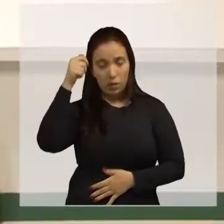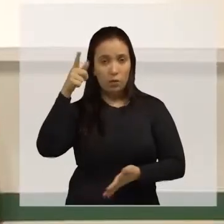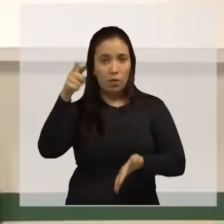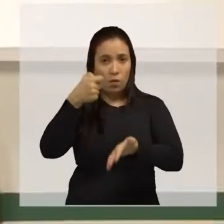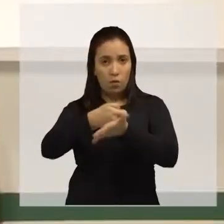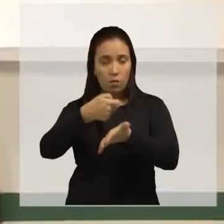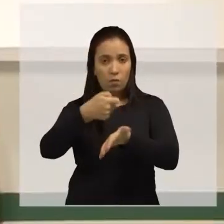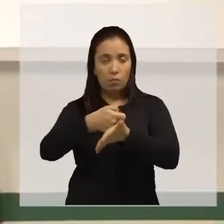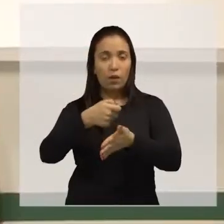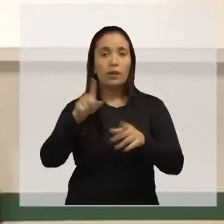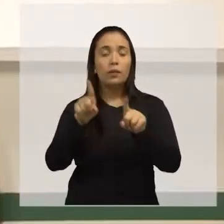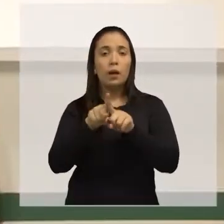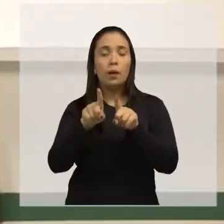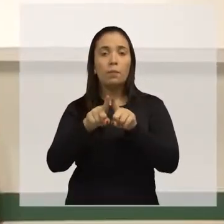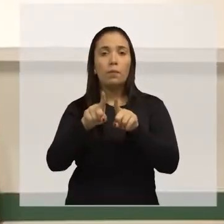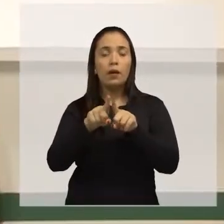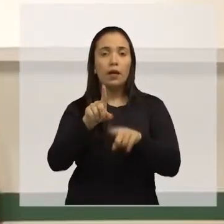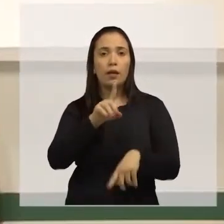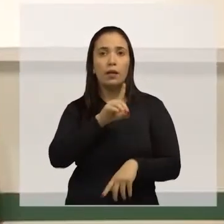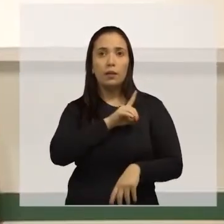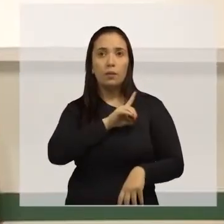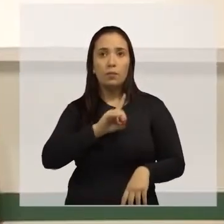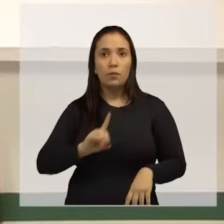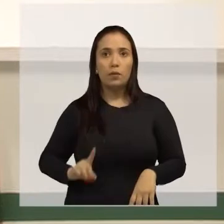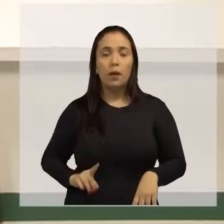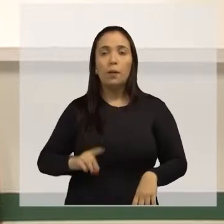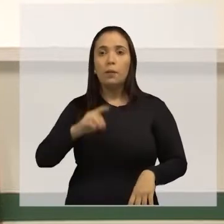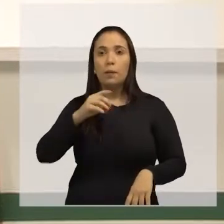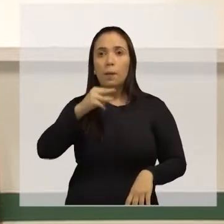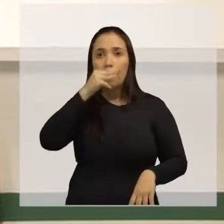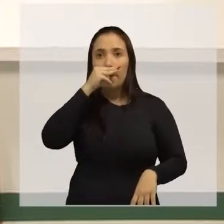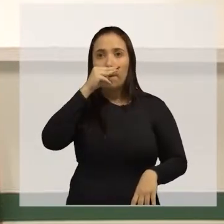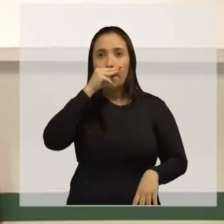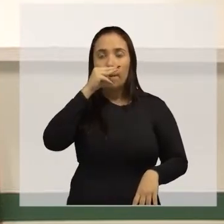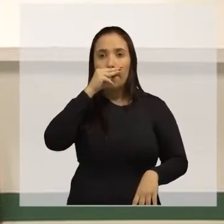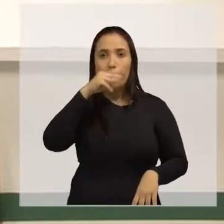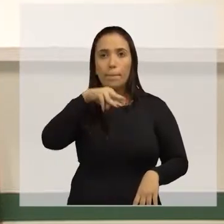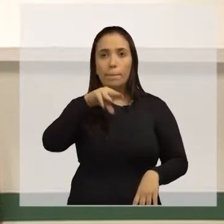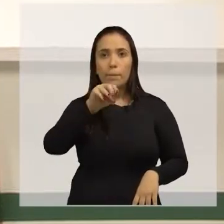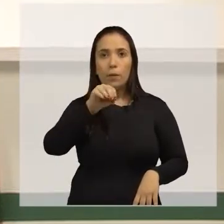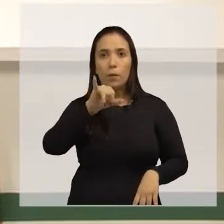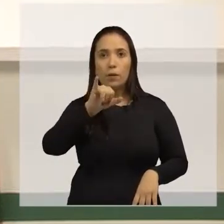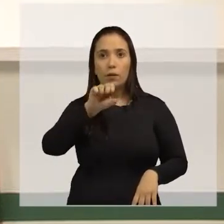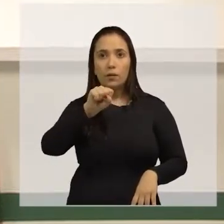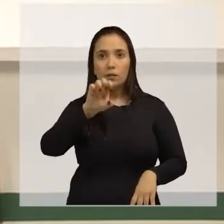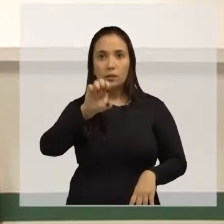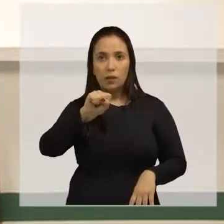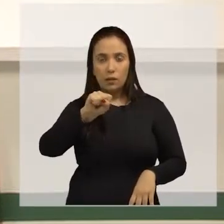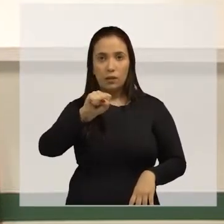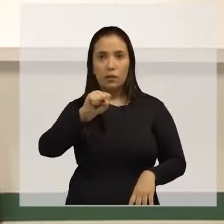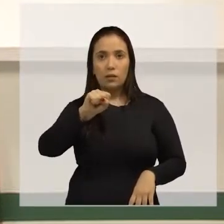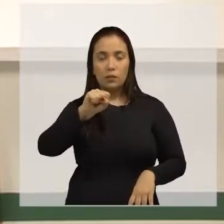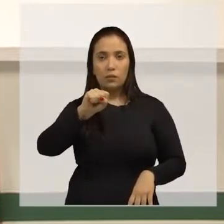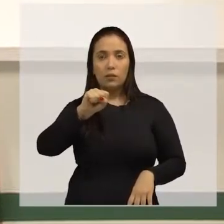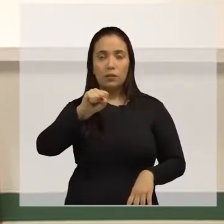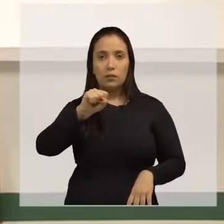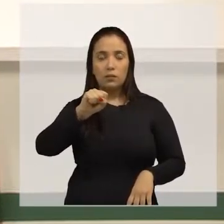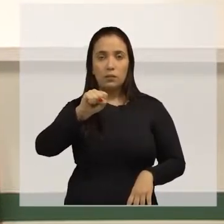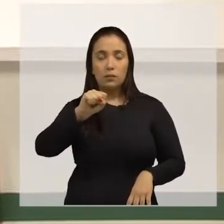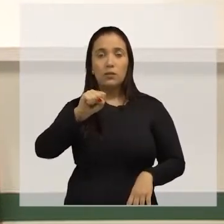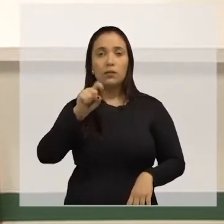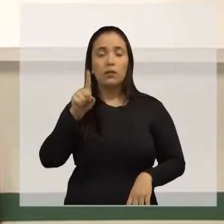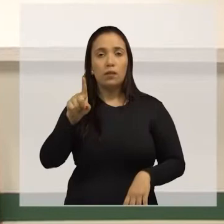deputado Moisés Braz, que é o presidente do PT estadual... Que eu queria que você convidasse, porque ele demonstrou uma capacidade ímpar na resposta dele, de uma responsabilidade